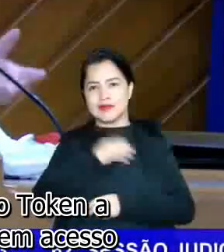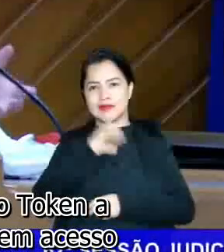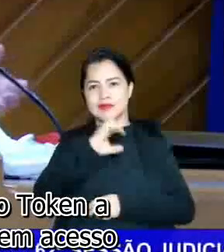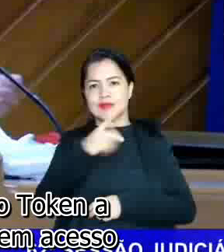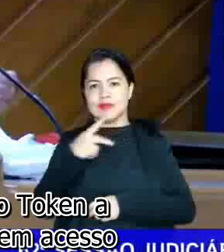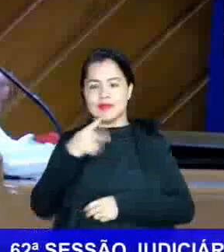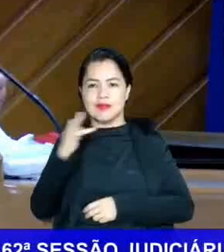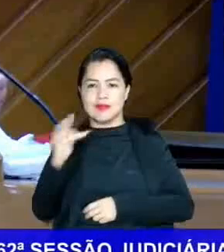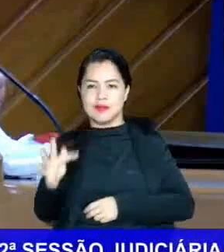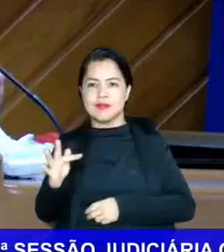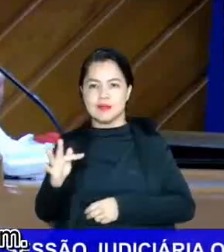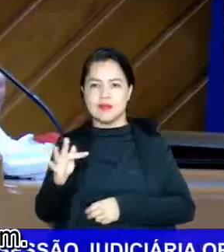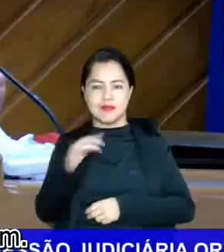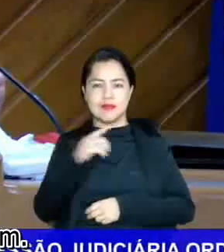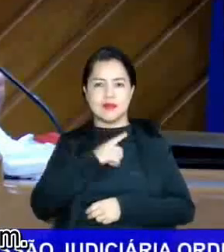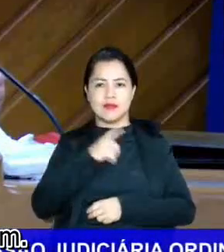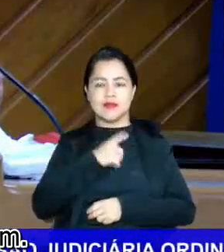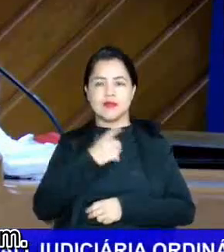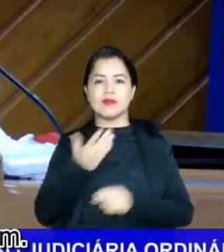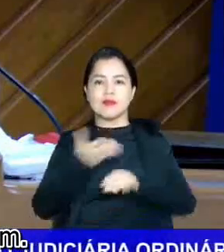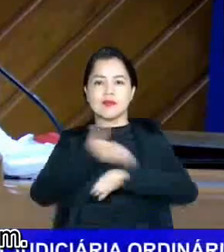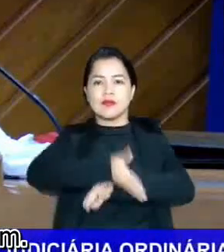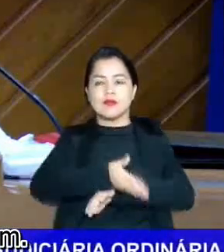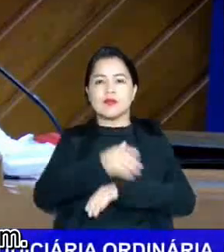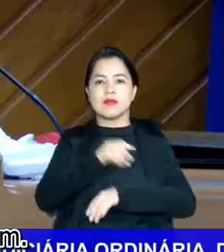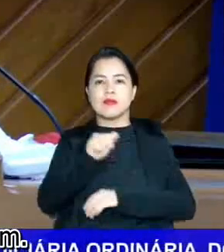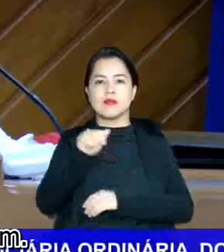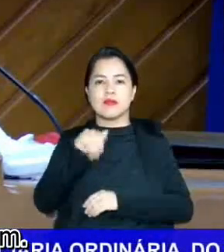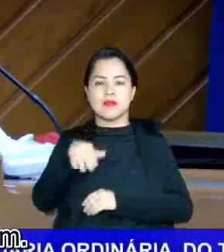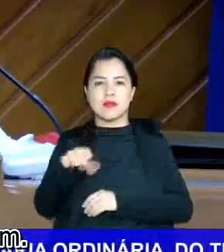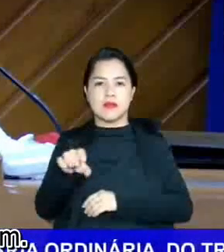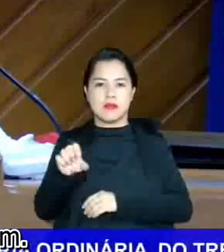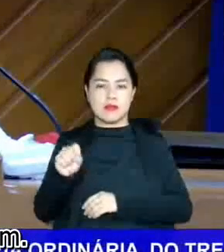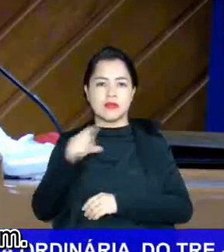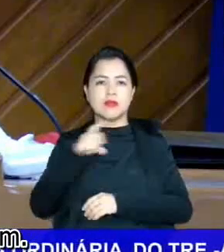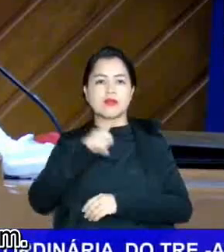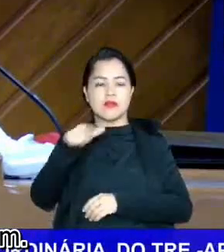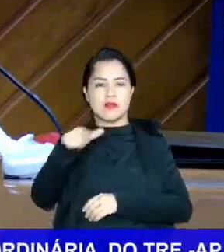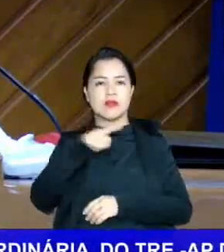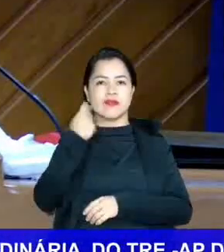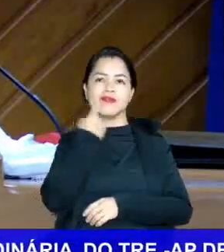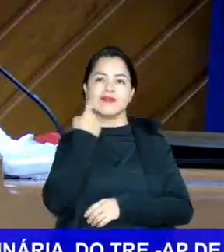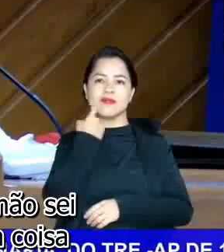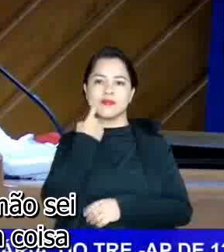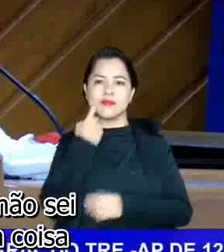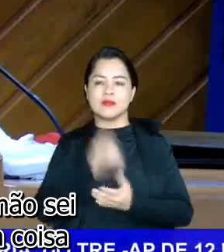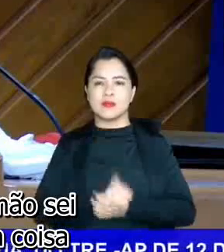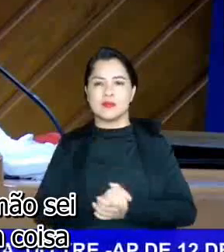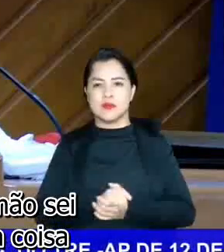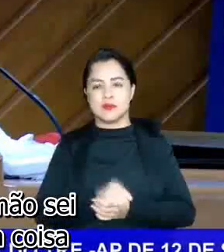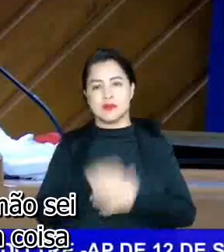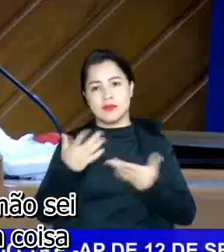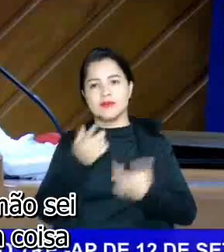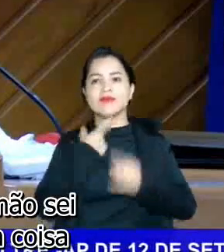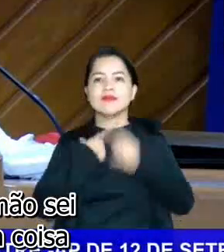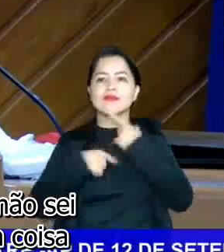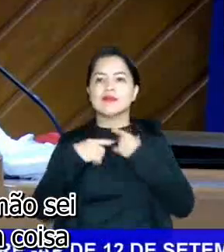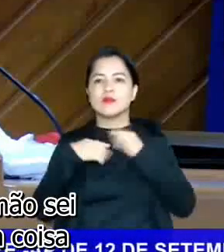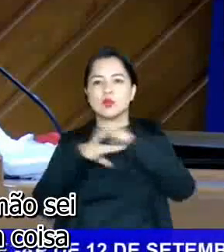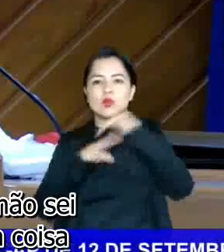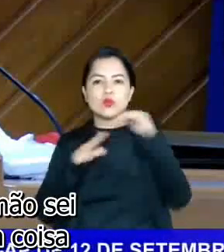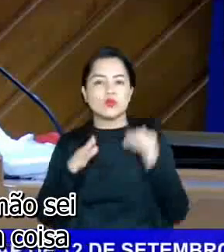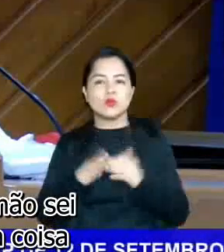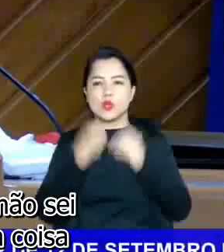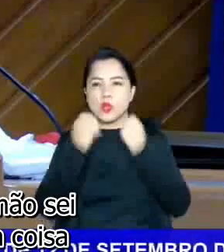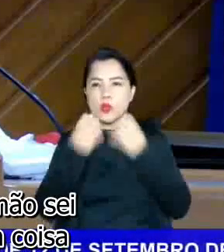CPF lá, já tem acesso a essa AIME que julgaremos na sexta, tá bom? Quero desejar, então, a